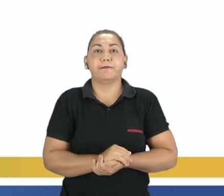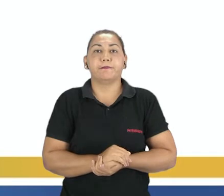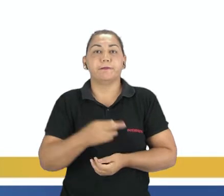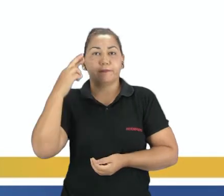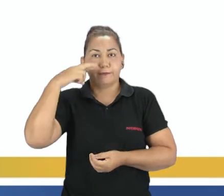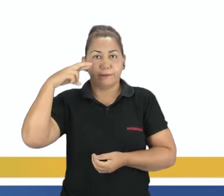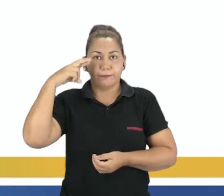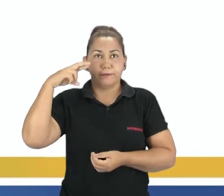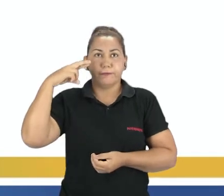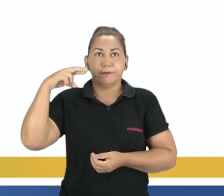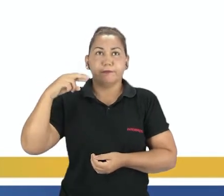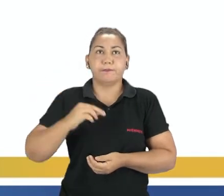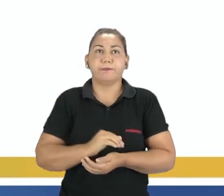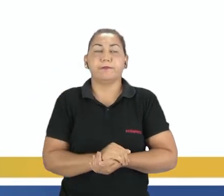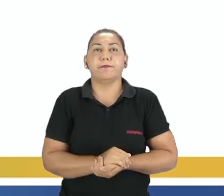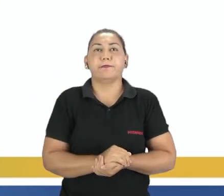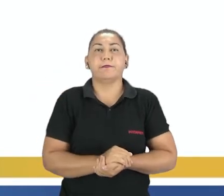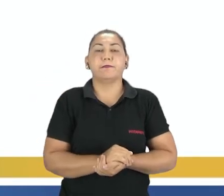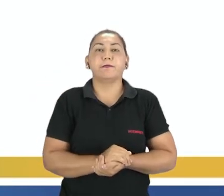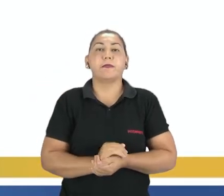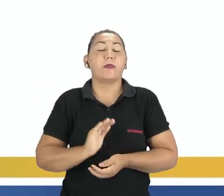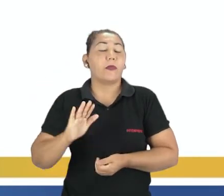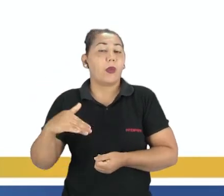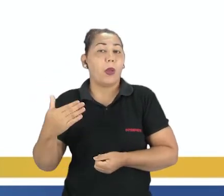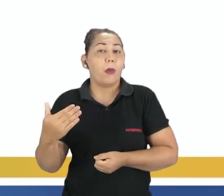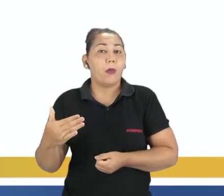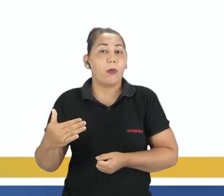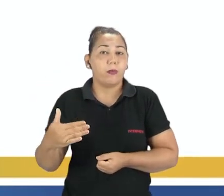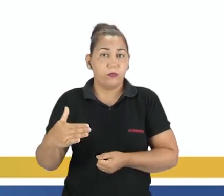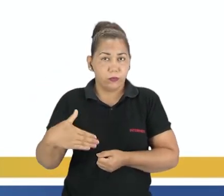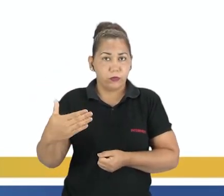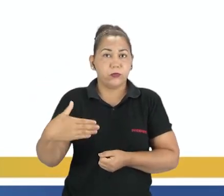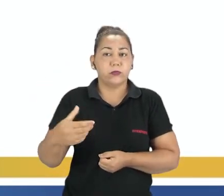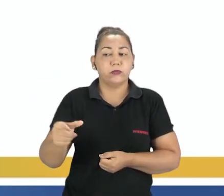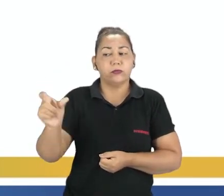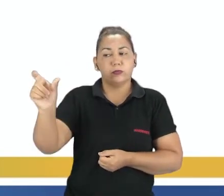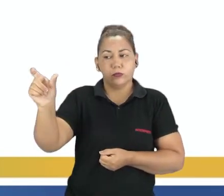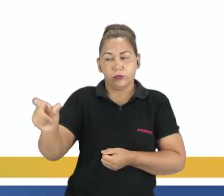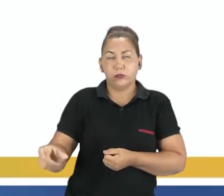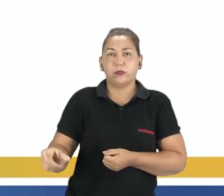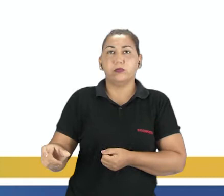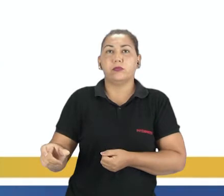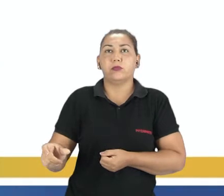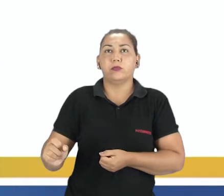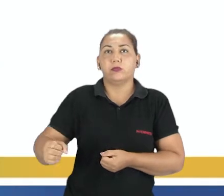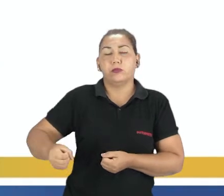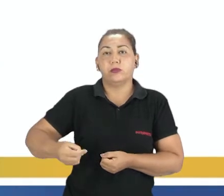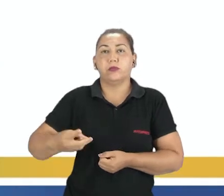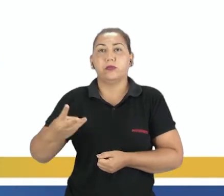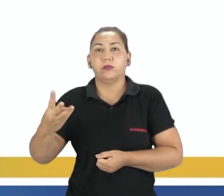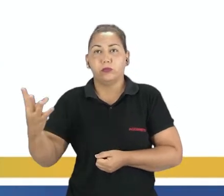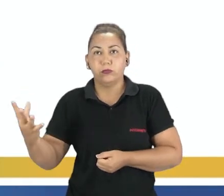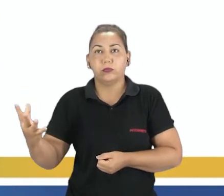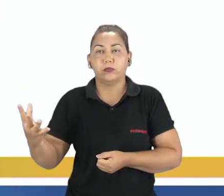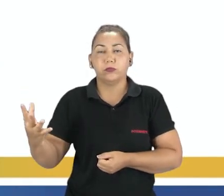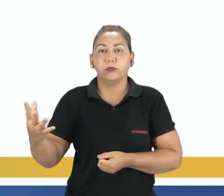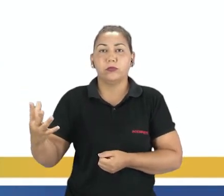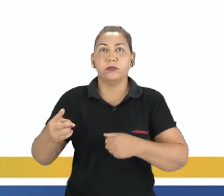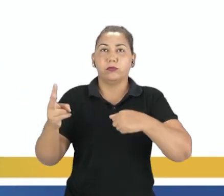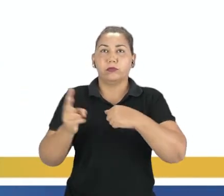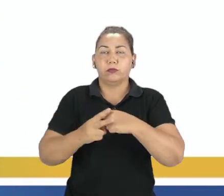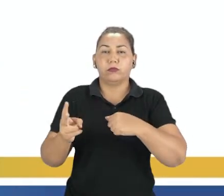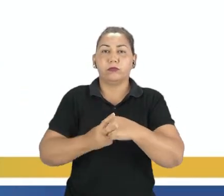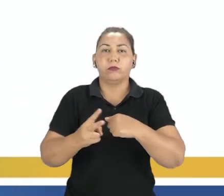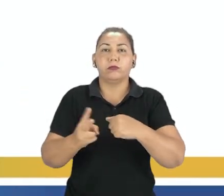Atente-se, quando o sujeito está no plural, o verbo deverá estar no plural. Quando o verbo estiver no singular,